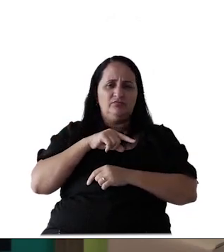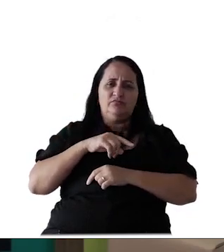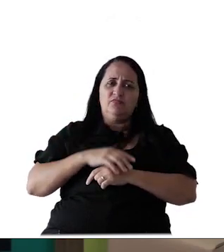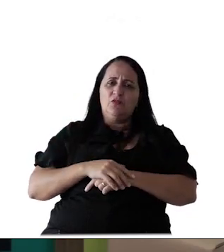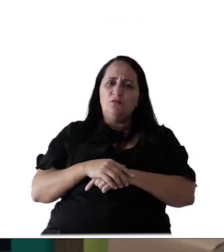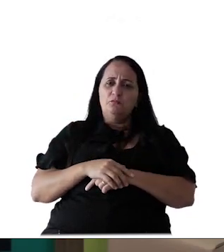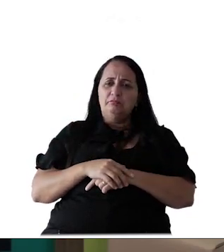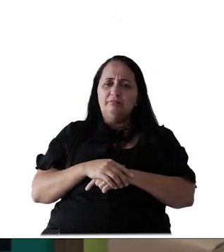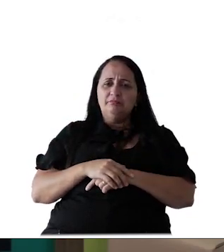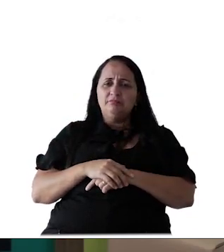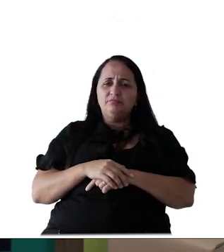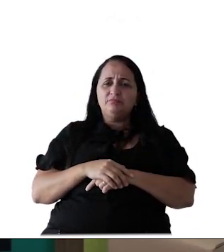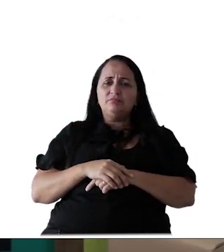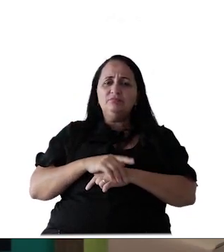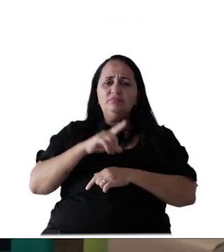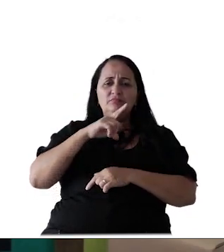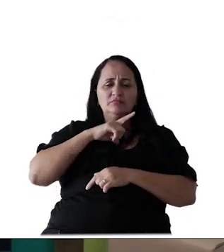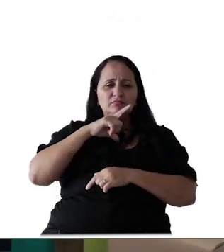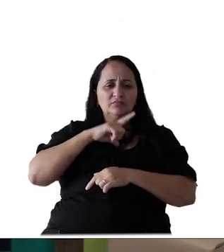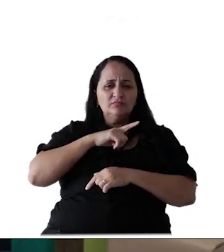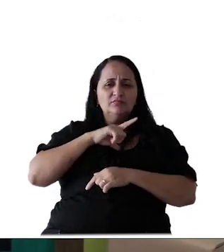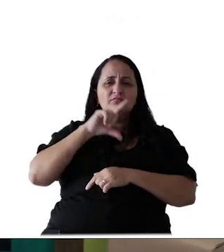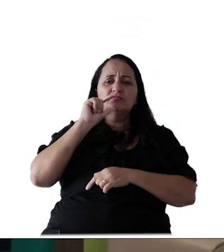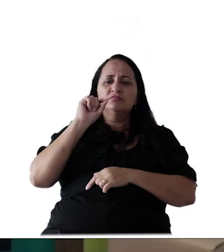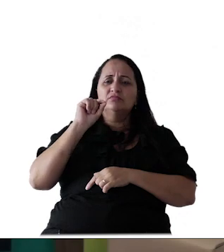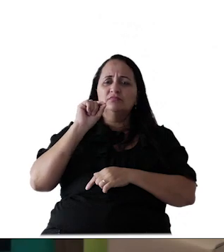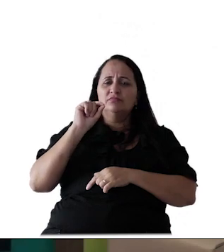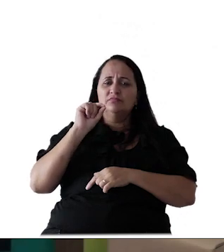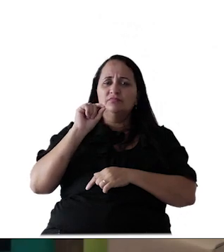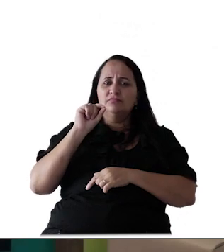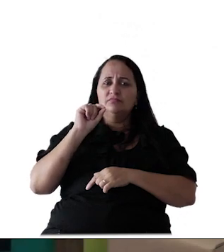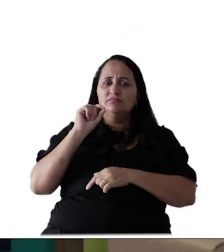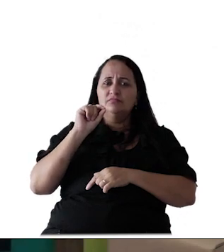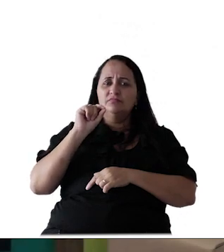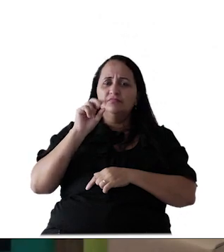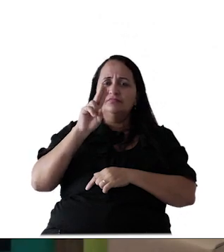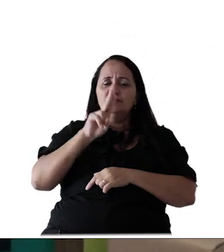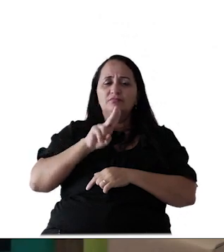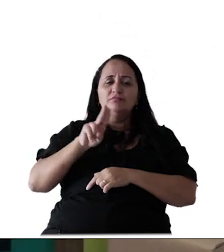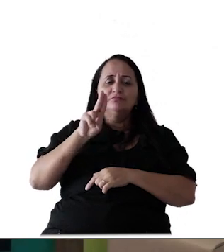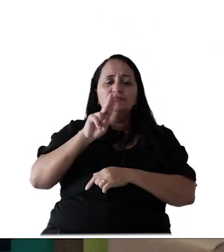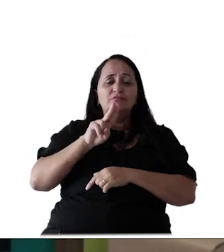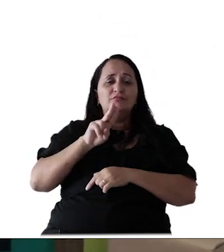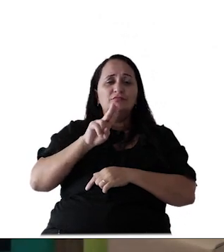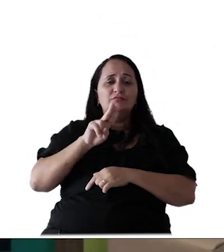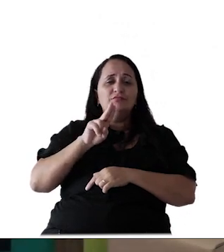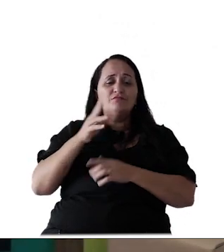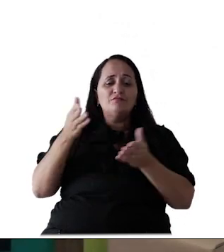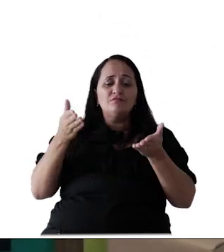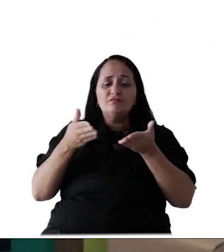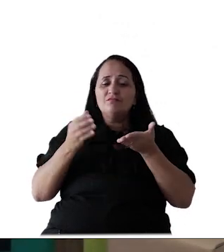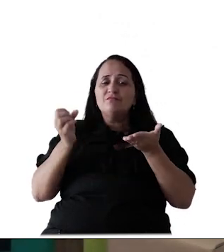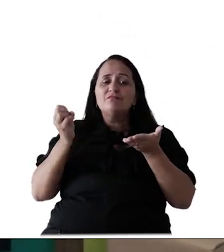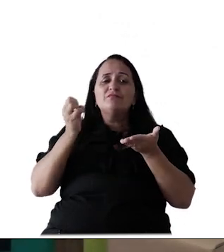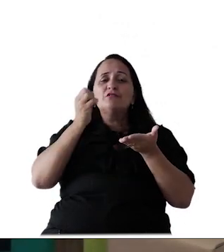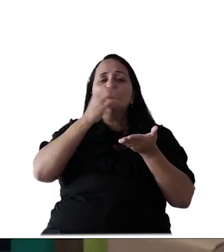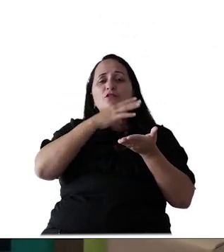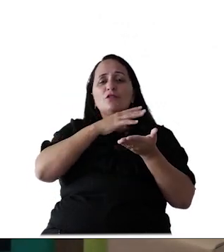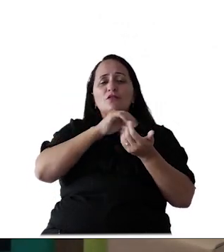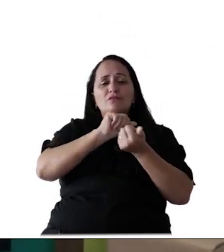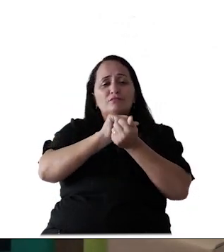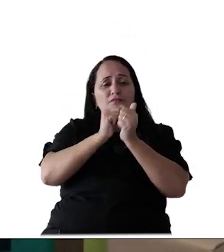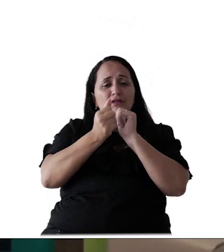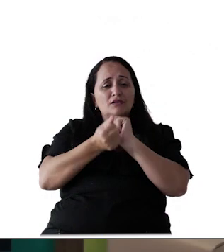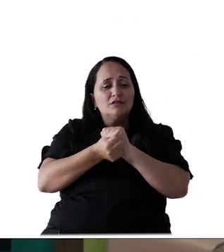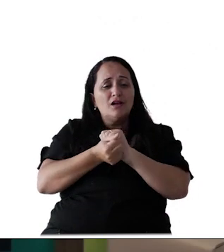usamos mais, elas estão hoje vivas. De que forma? Atualmente e